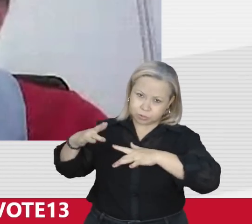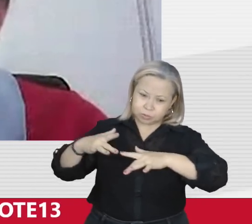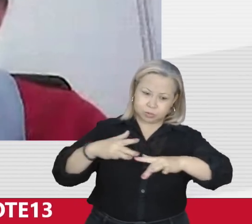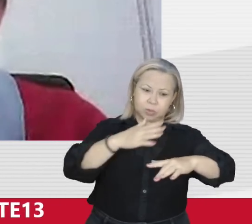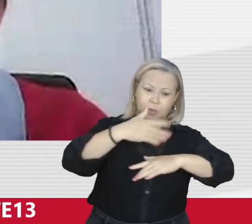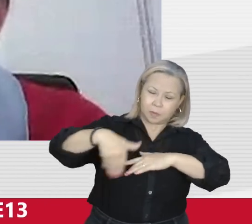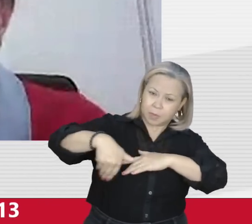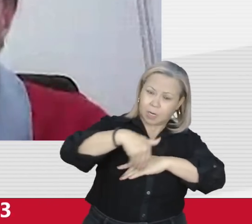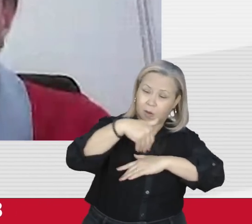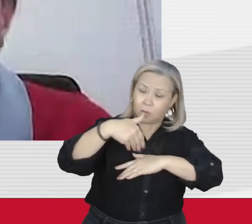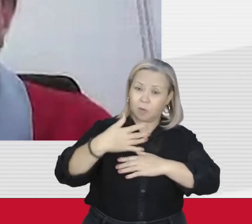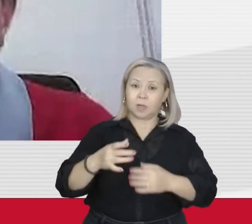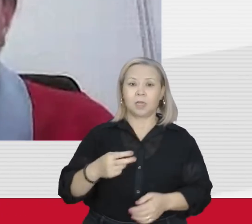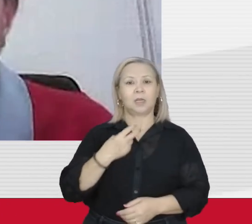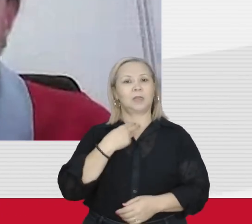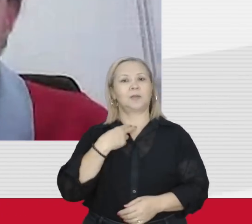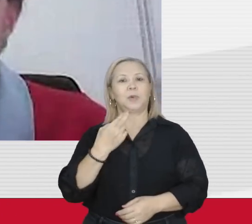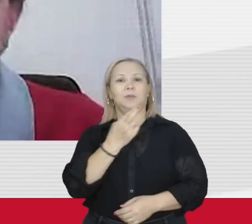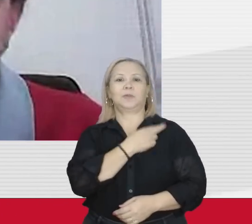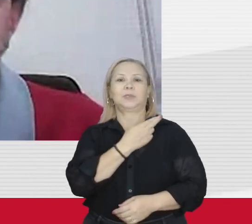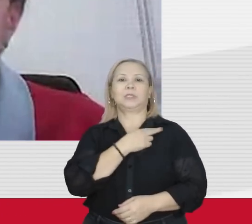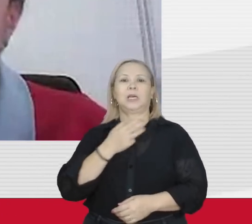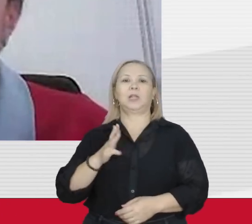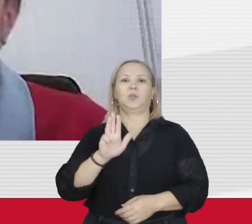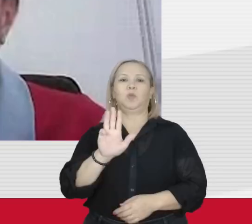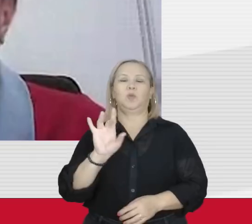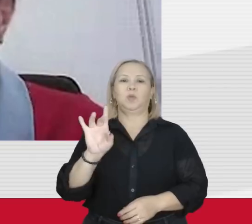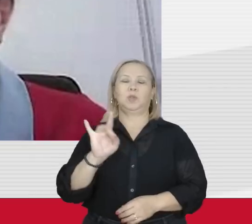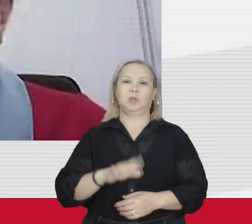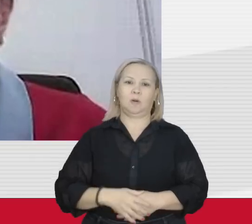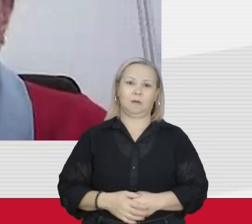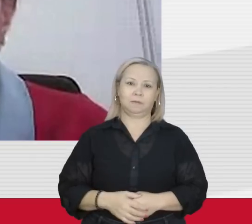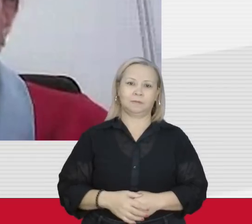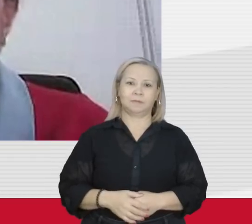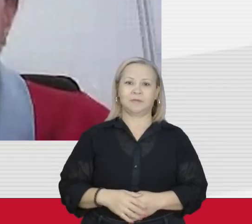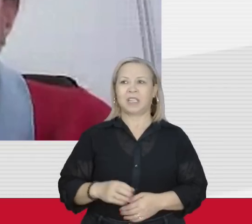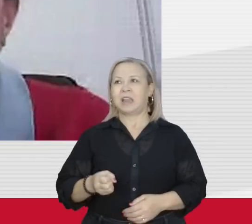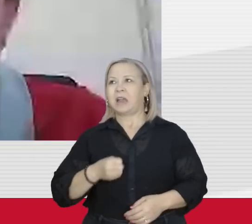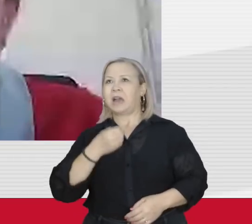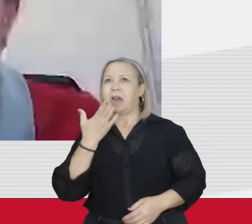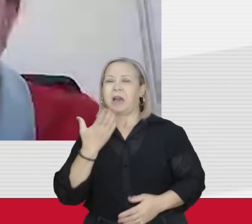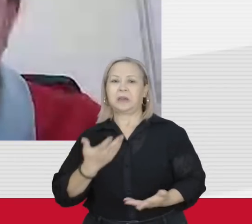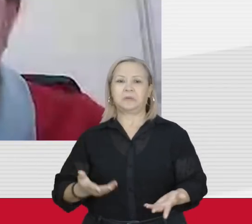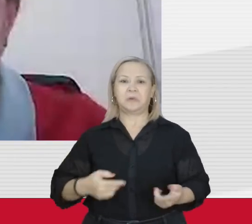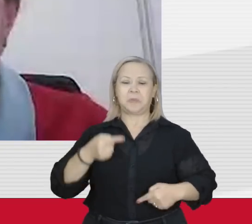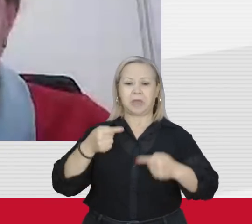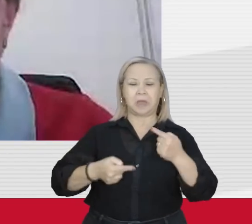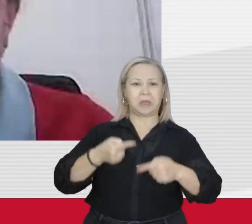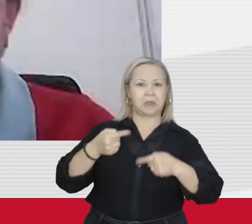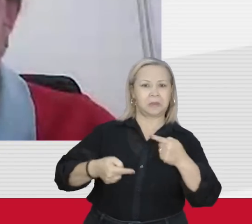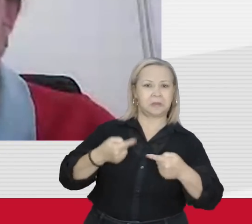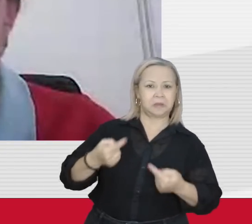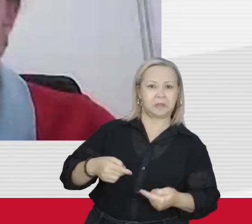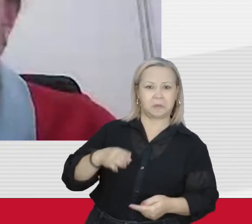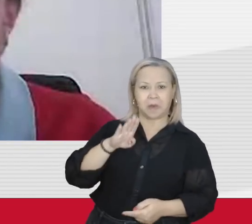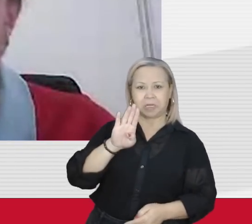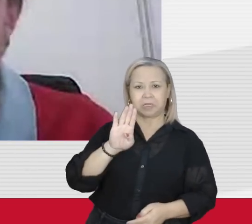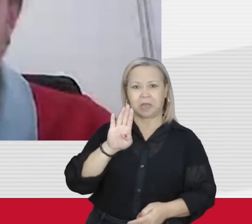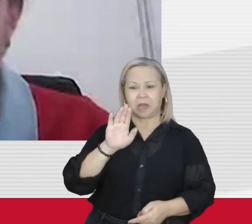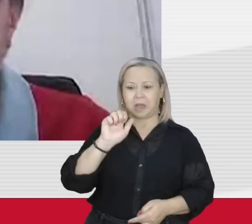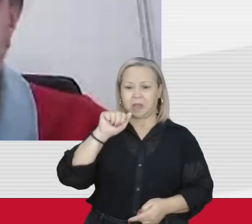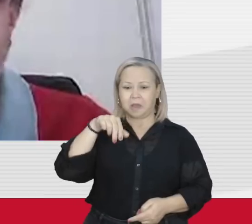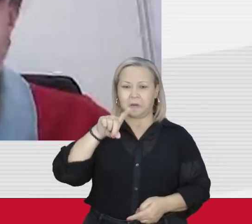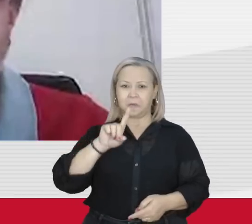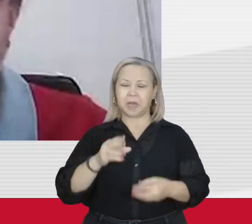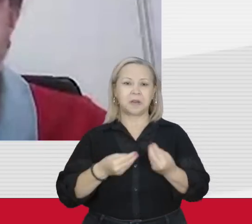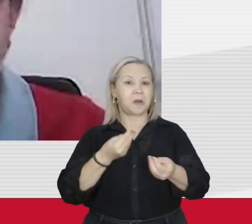isso na responsabilidade do Lula. Ele não foi bem no debate da Band, e daí? Se fosse melhor, não